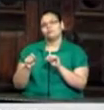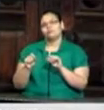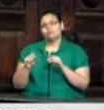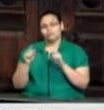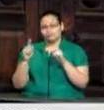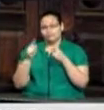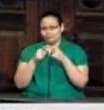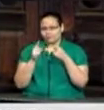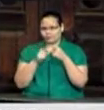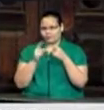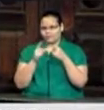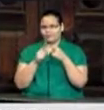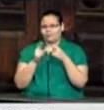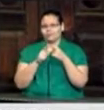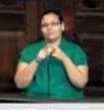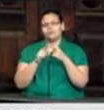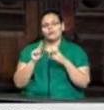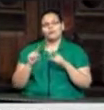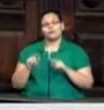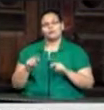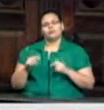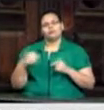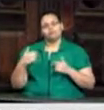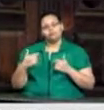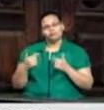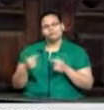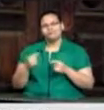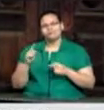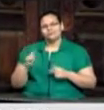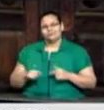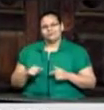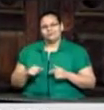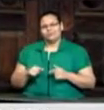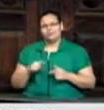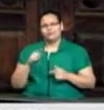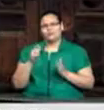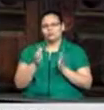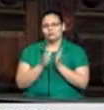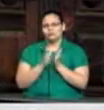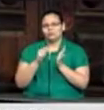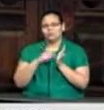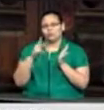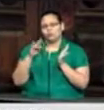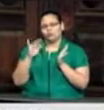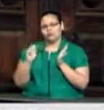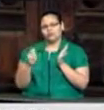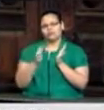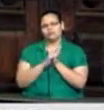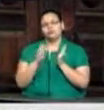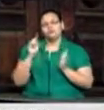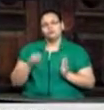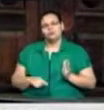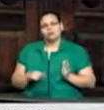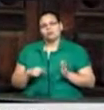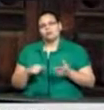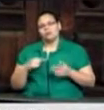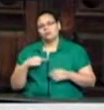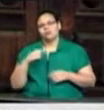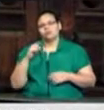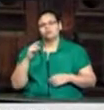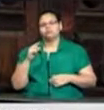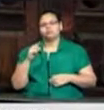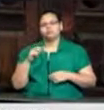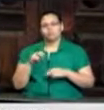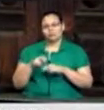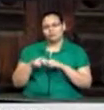Em primeiro lugar, foi um ato discricionário através de portaria, que se justifica por